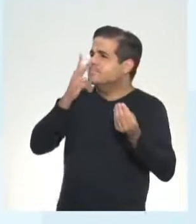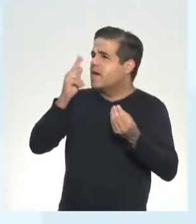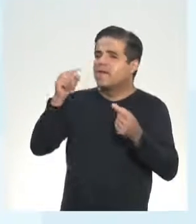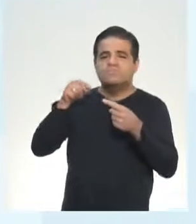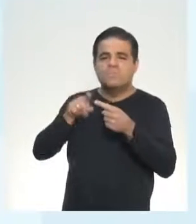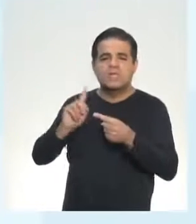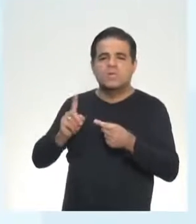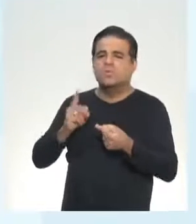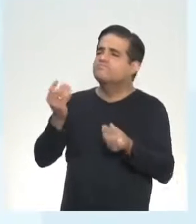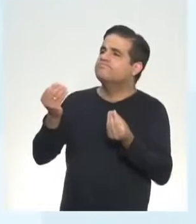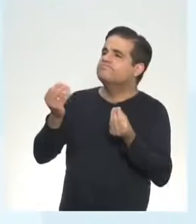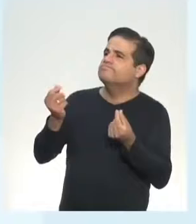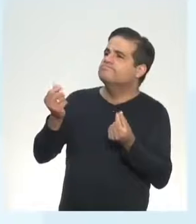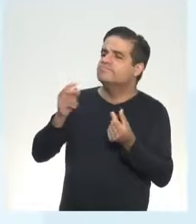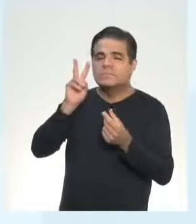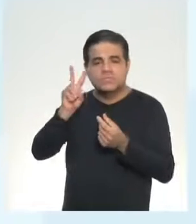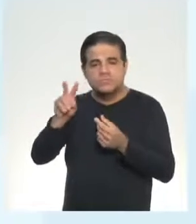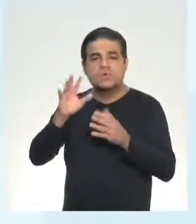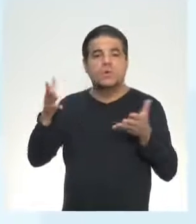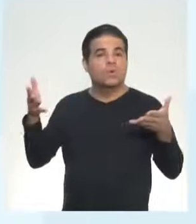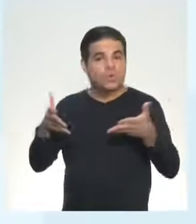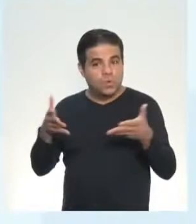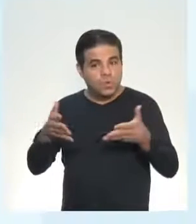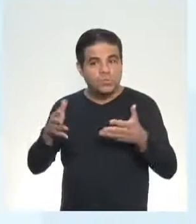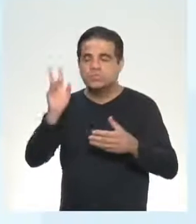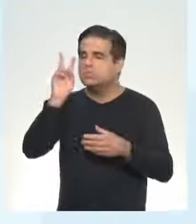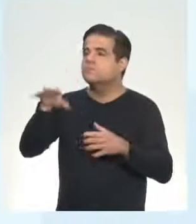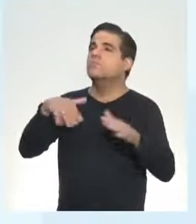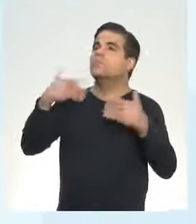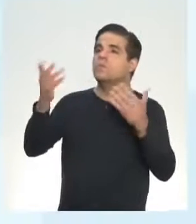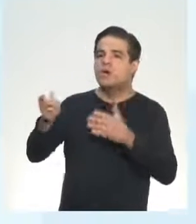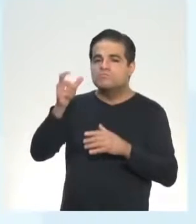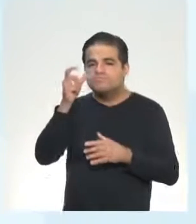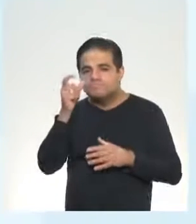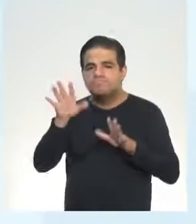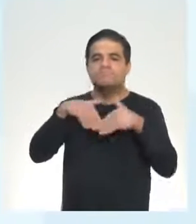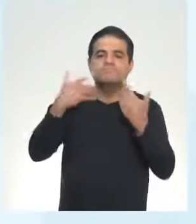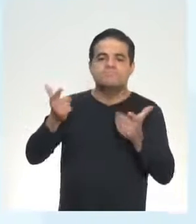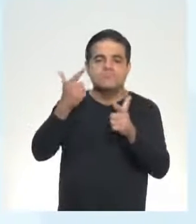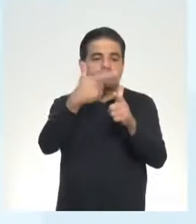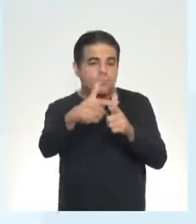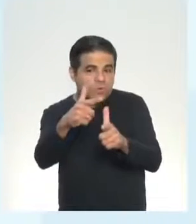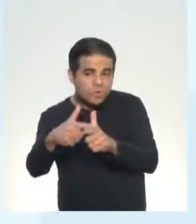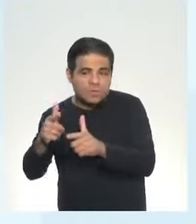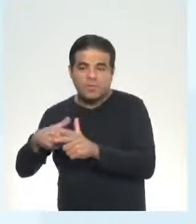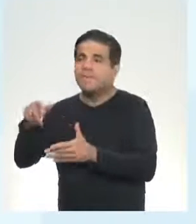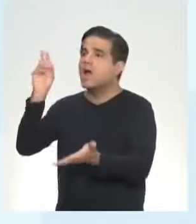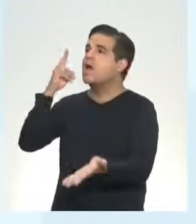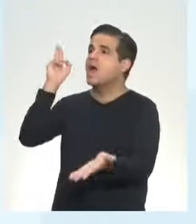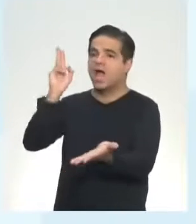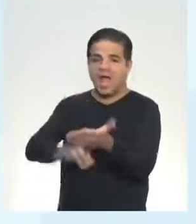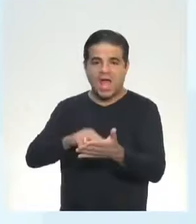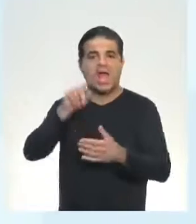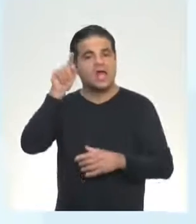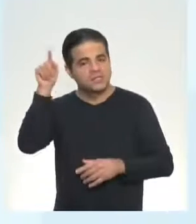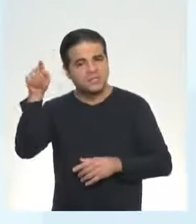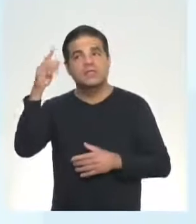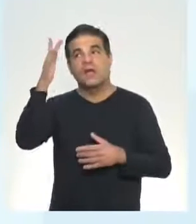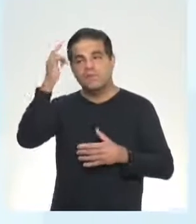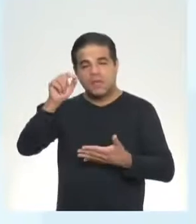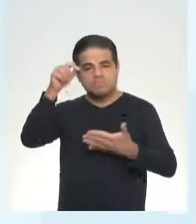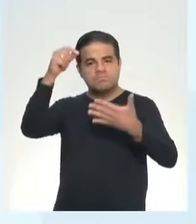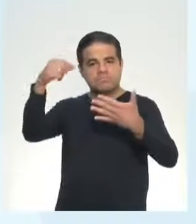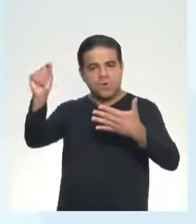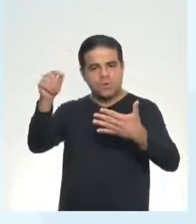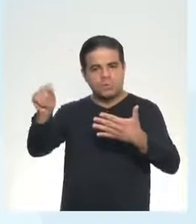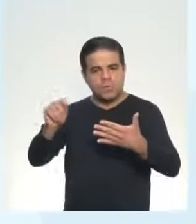com o que vimos, tá? Hoje, nós vamos observar quais são os problemas nessa carta e amanhã vamos fazer as correções, tá